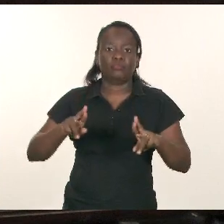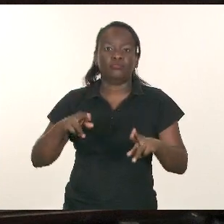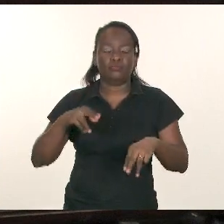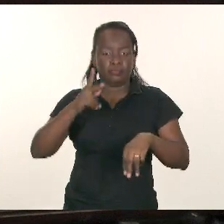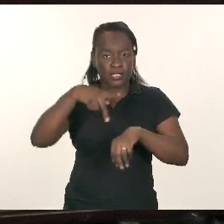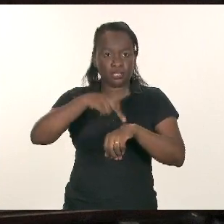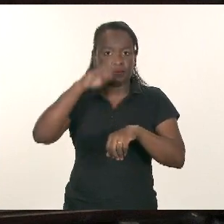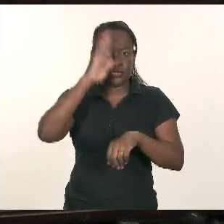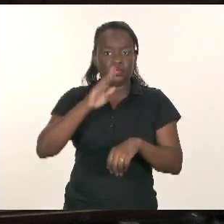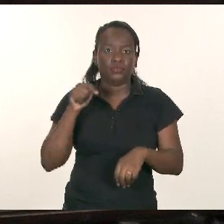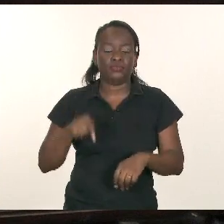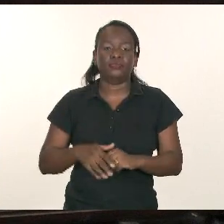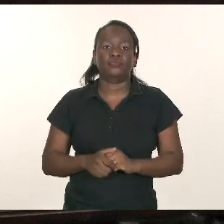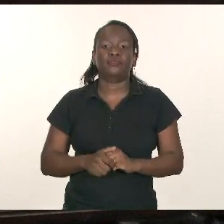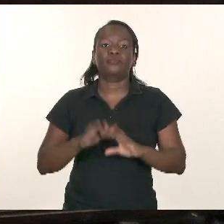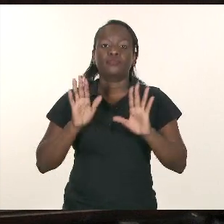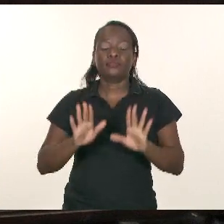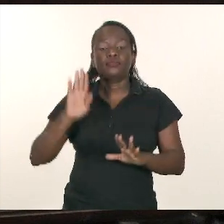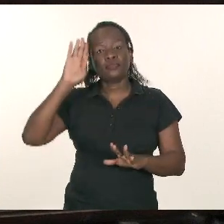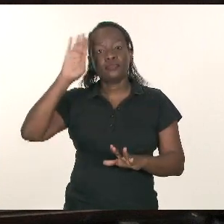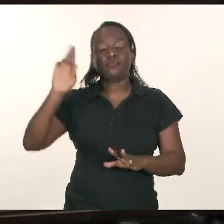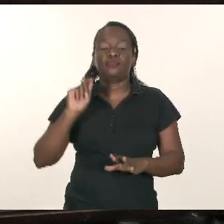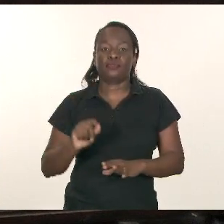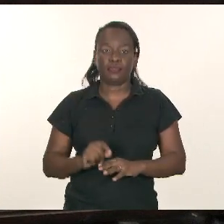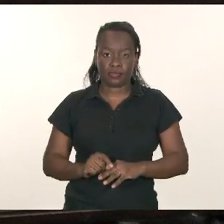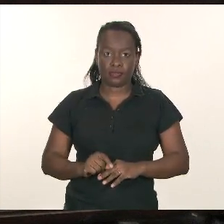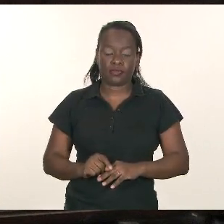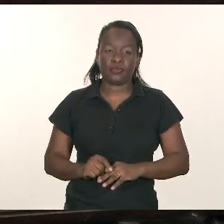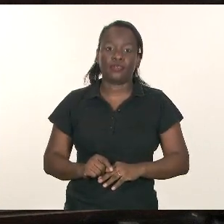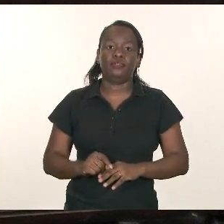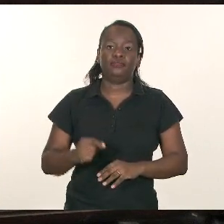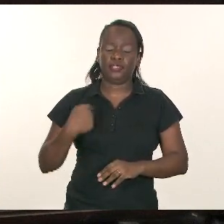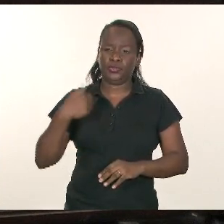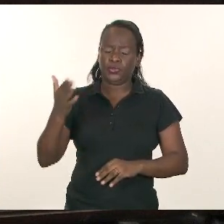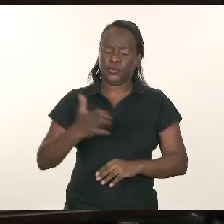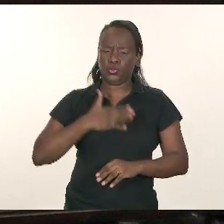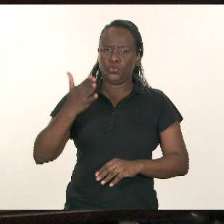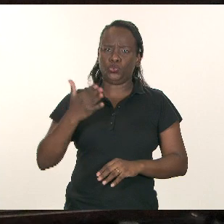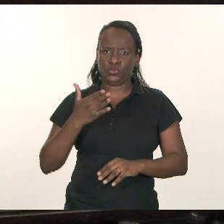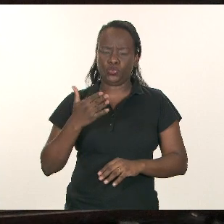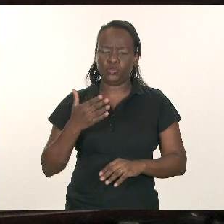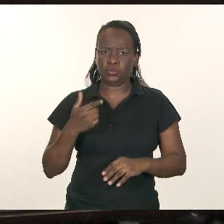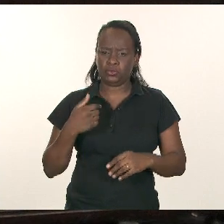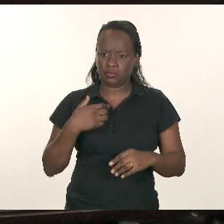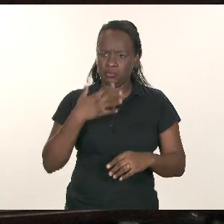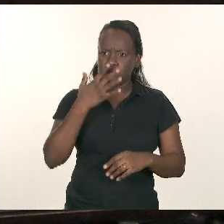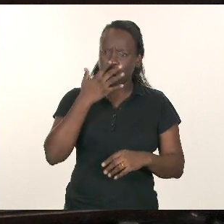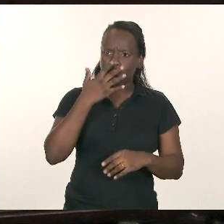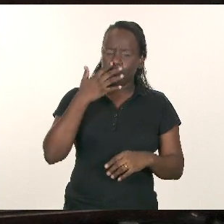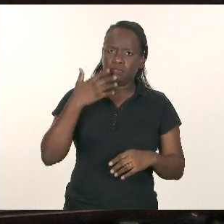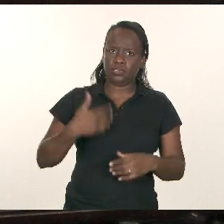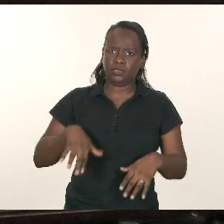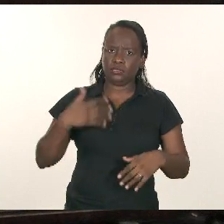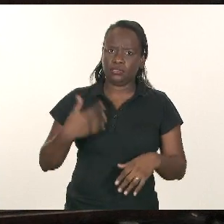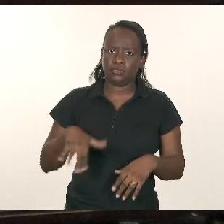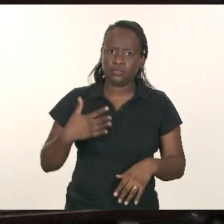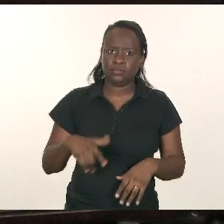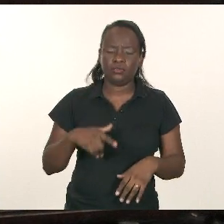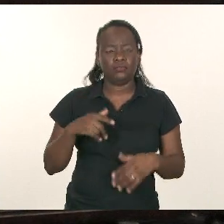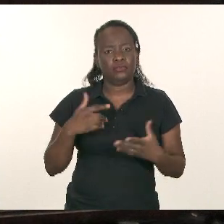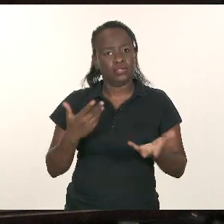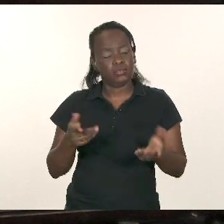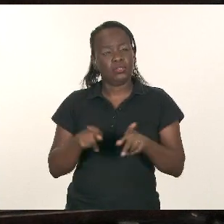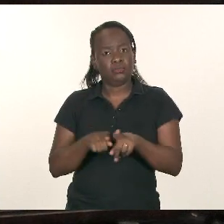nesse país. Mais do que isso, presidente, me assusta, me deixa estupefato. Eu